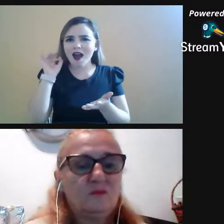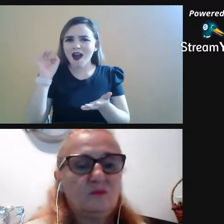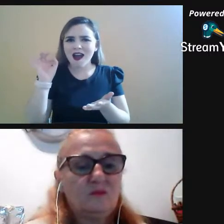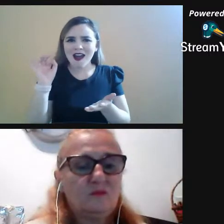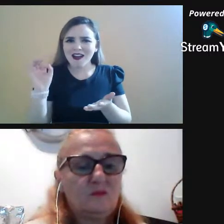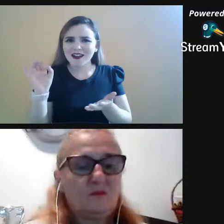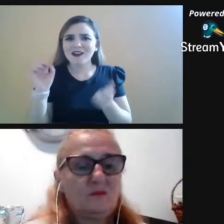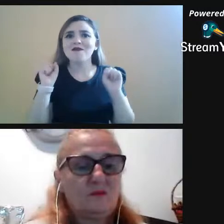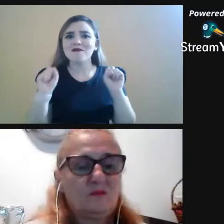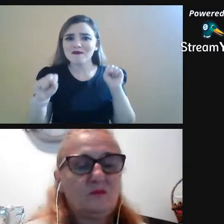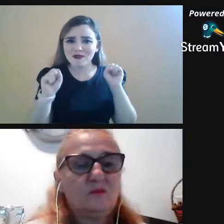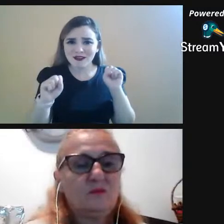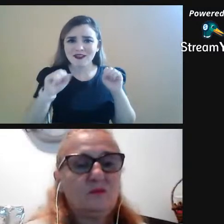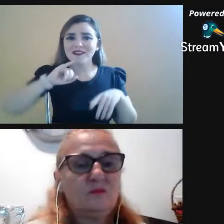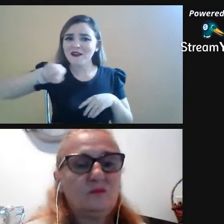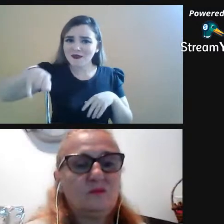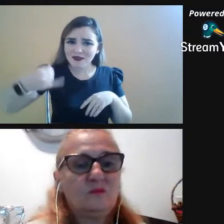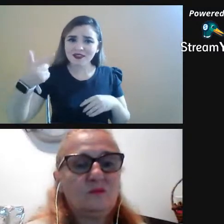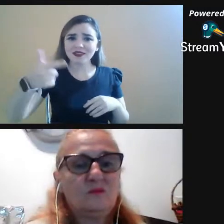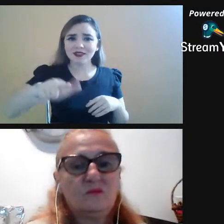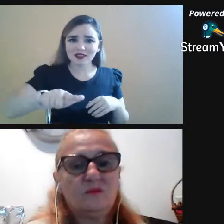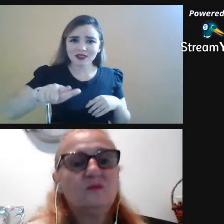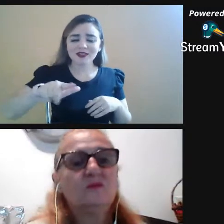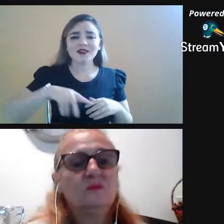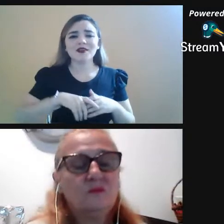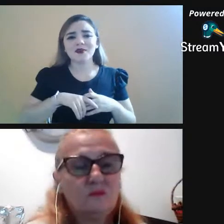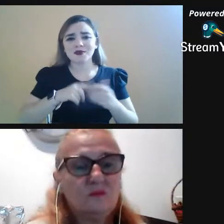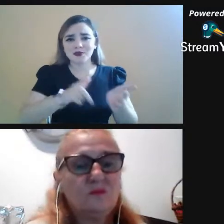feito a partir do reaproveitamento de papel.